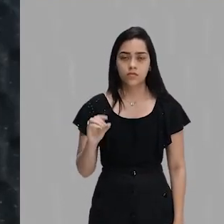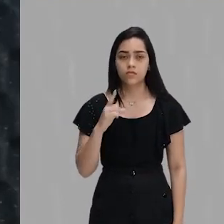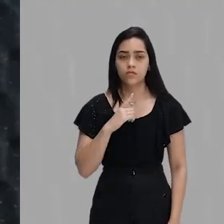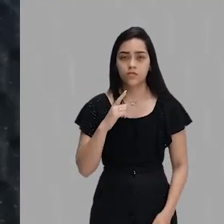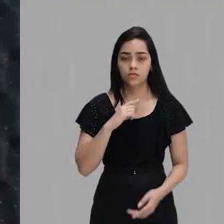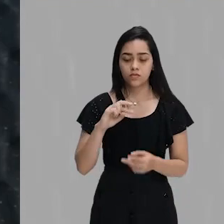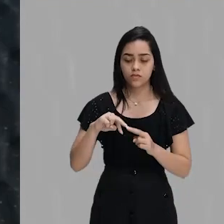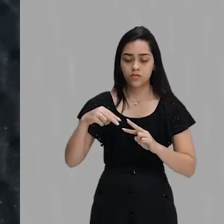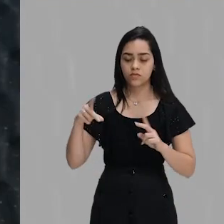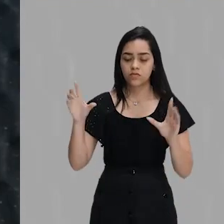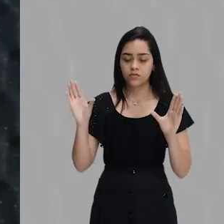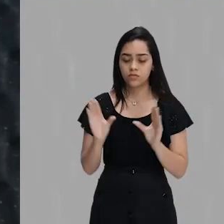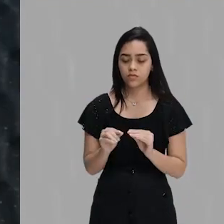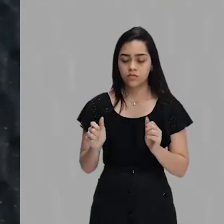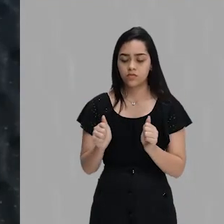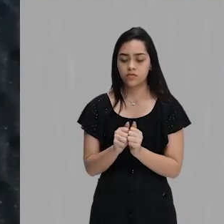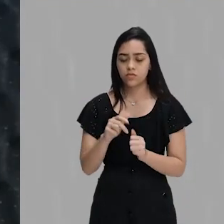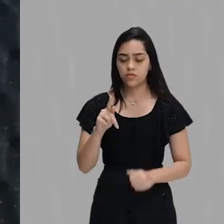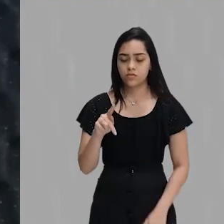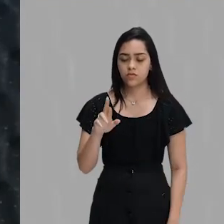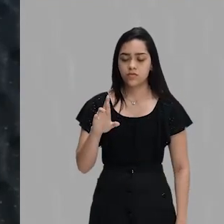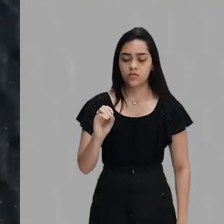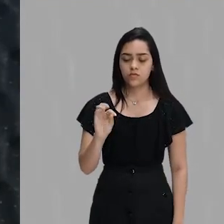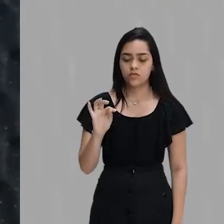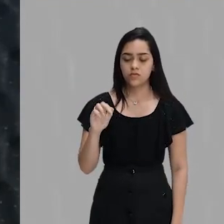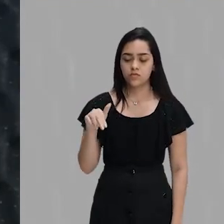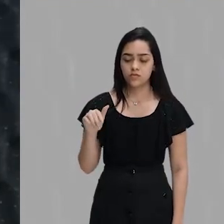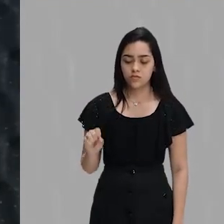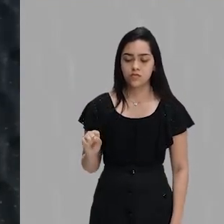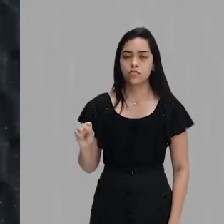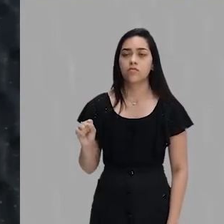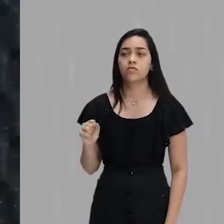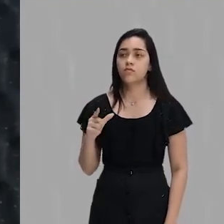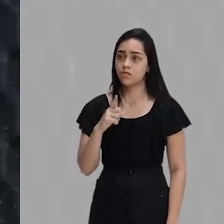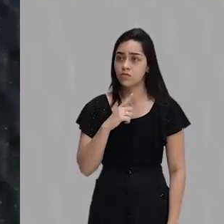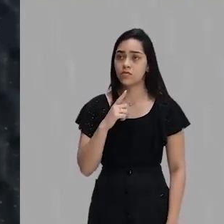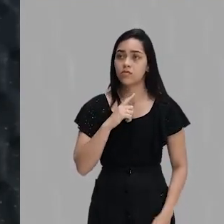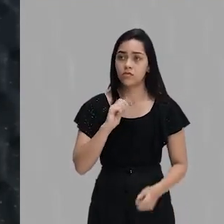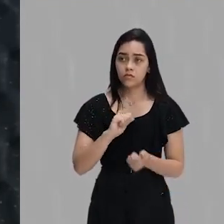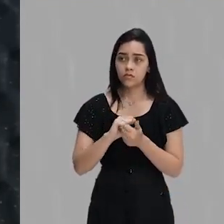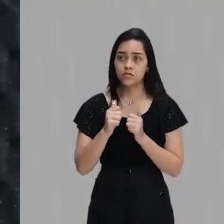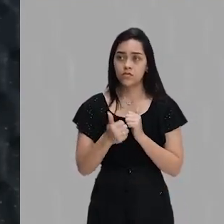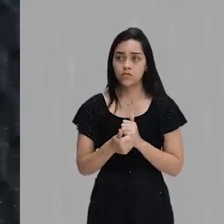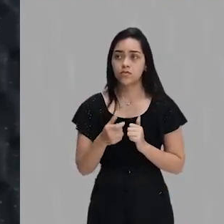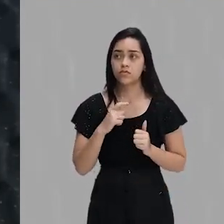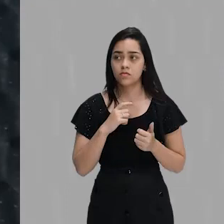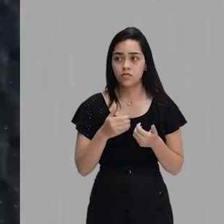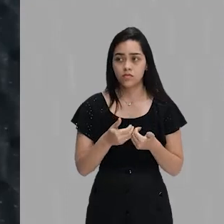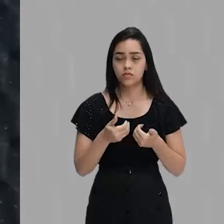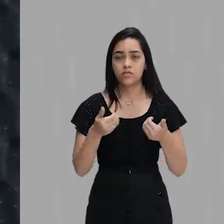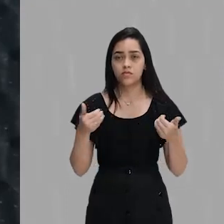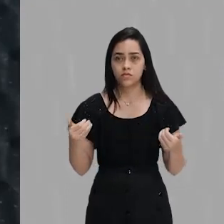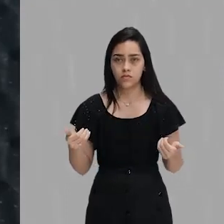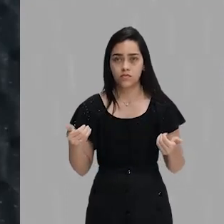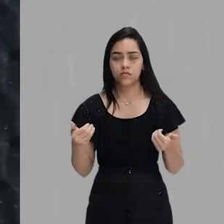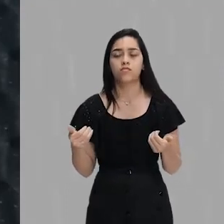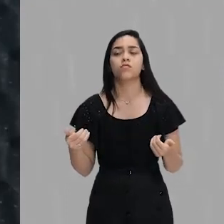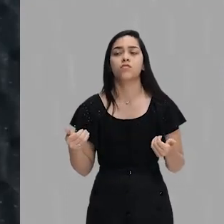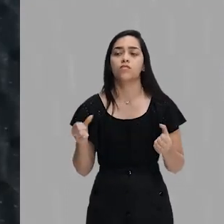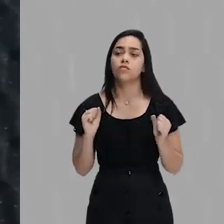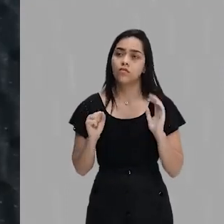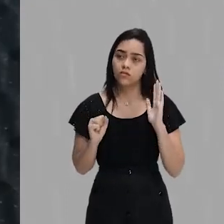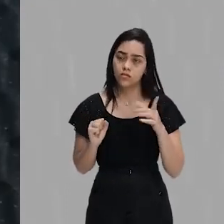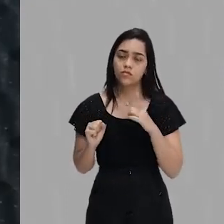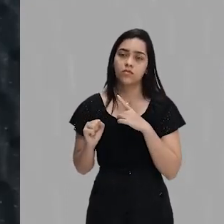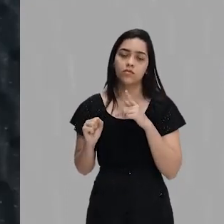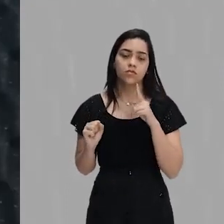de RNA e de proteínas. A célula agora ela está apta para sofrer divisão celular. Então, a célula ela já